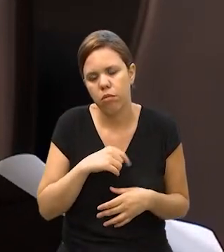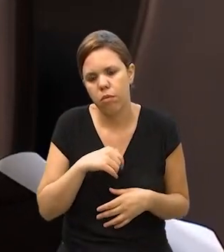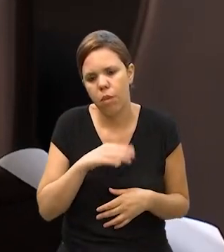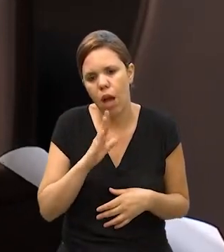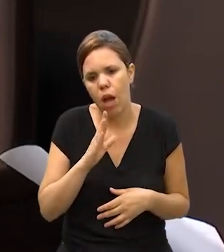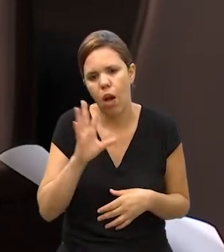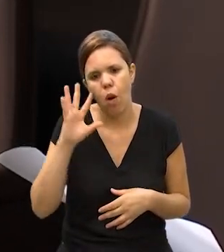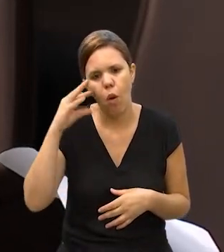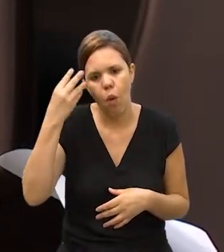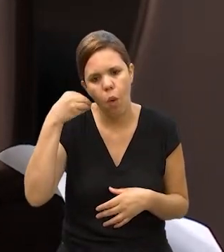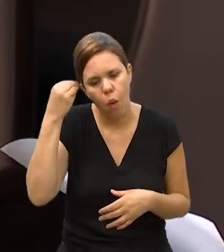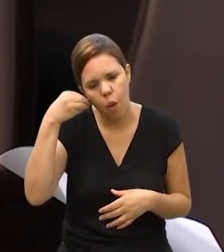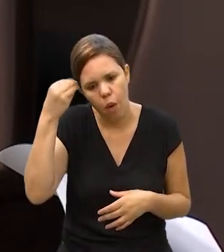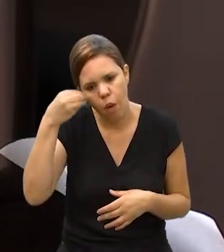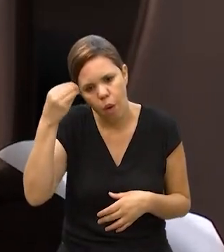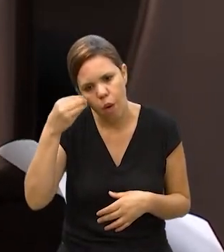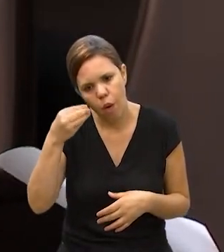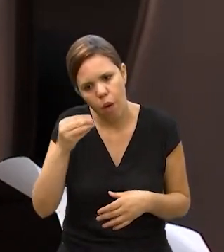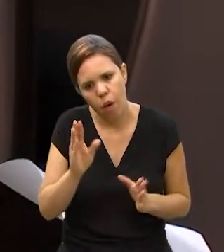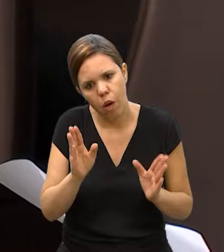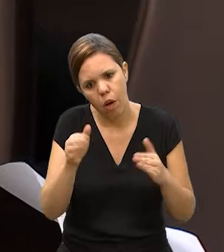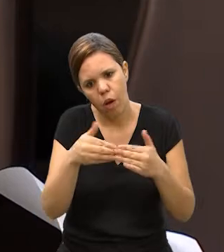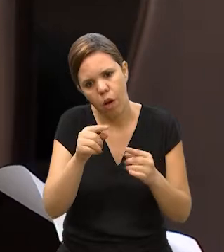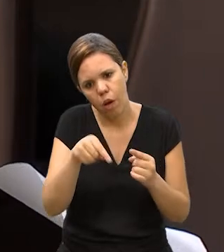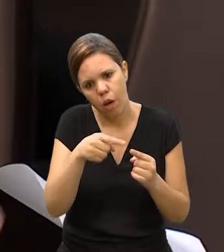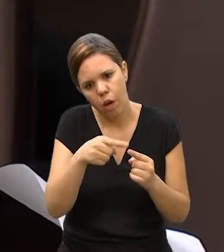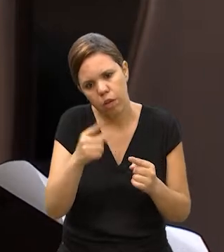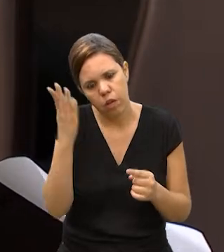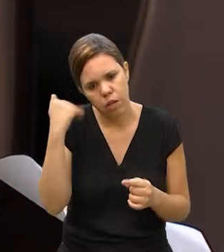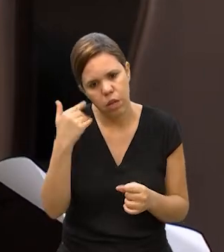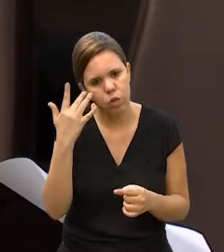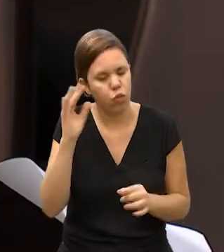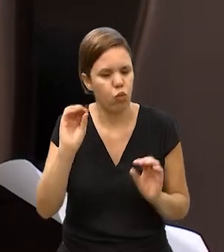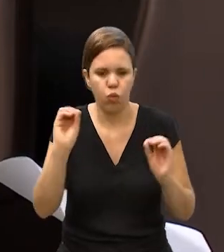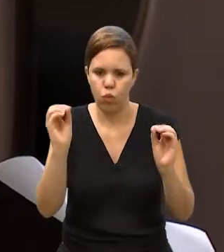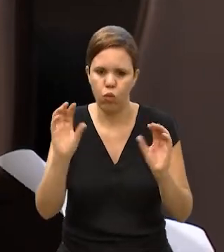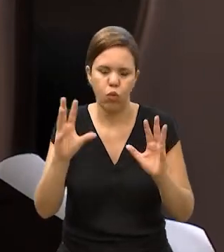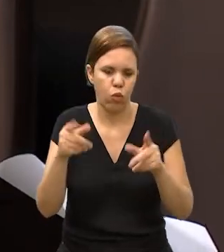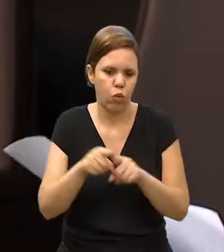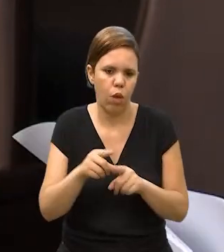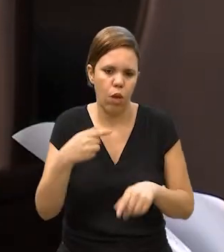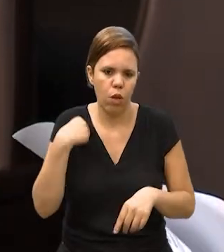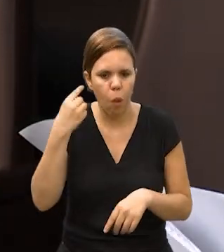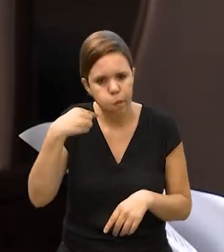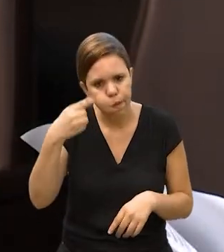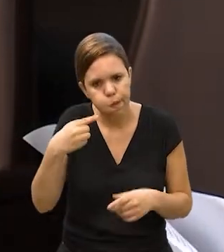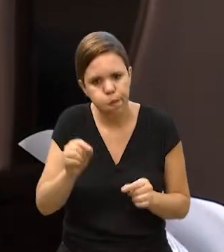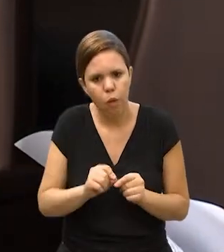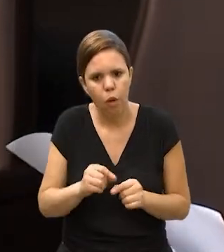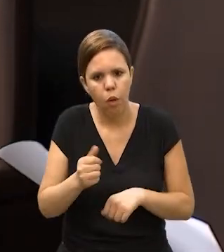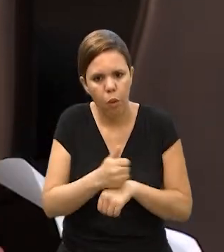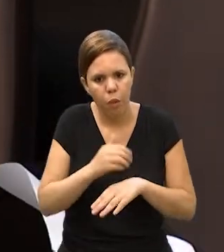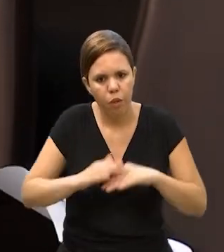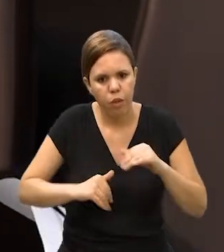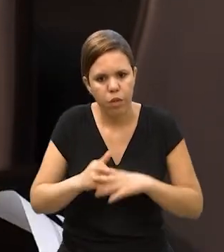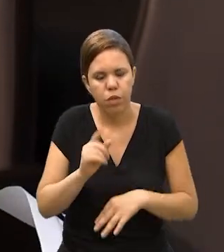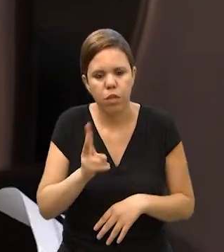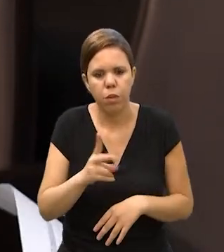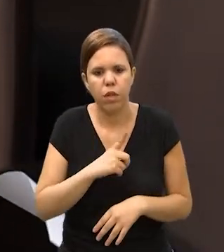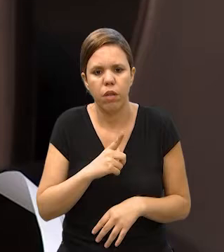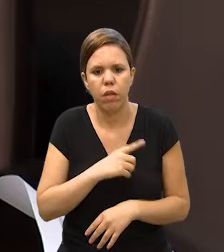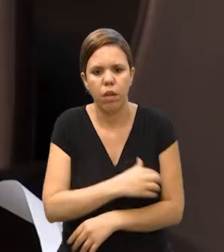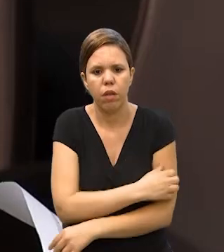mais conhecimento da matéria, né? Claro que a gente não sabe de tudo. Eu sou advogado, como profissão, atuo, então a gente sempre tem que